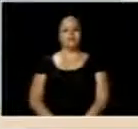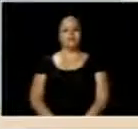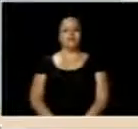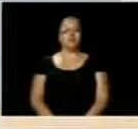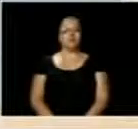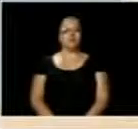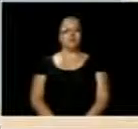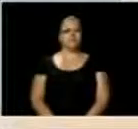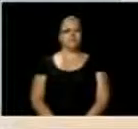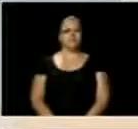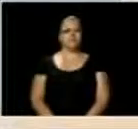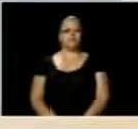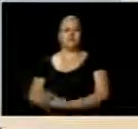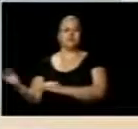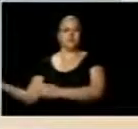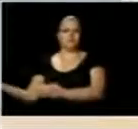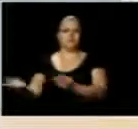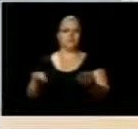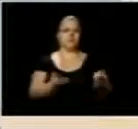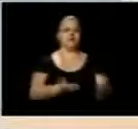Que seja bem-vinda a nova